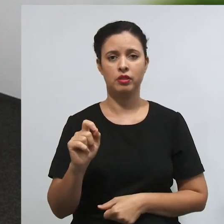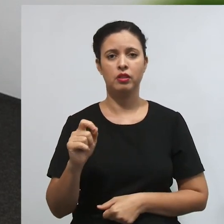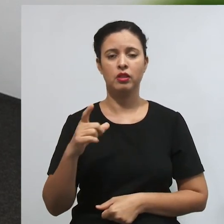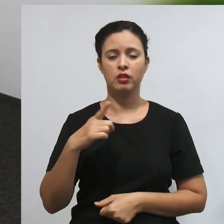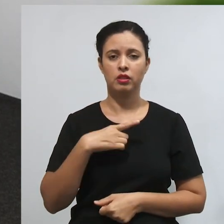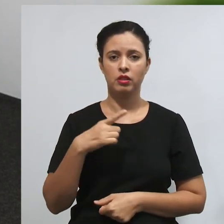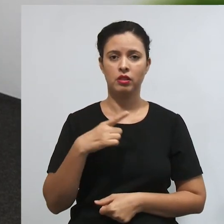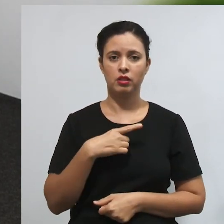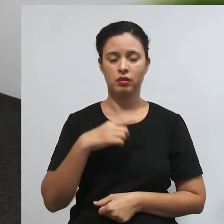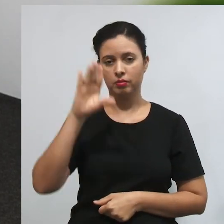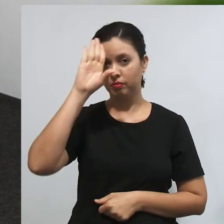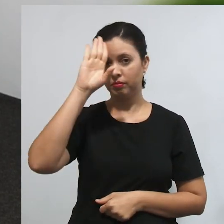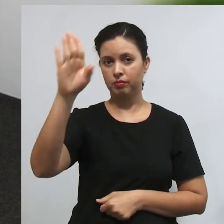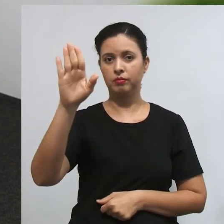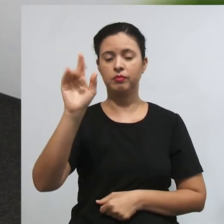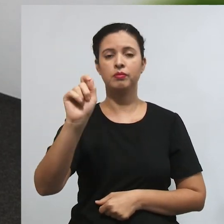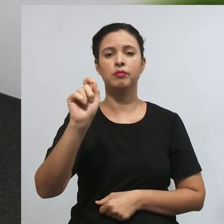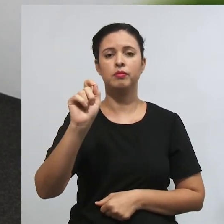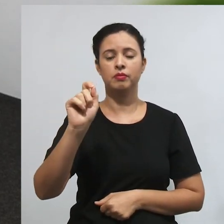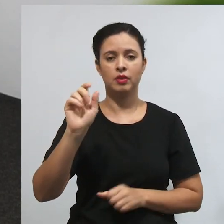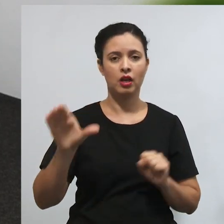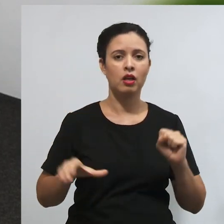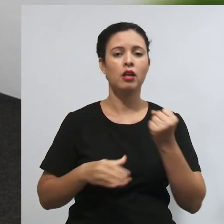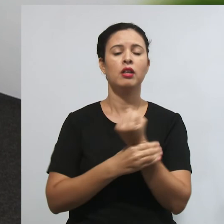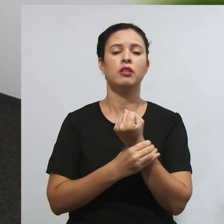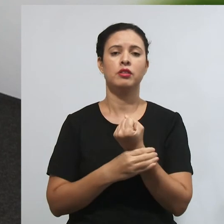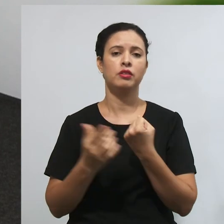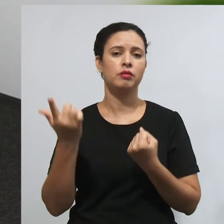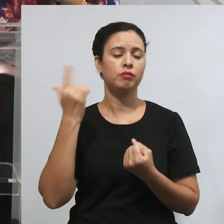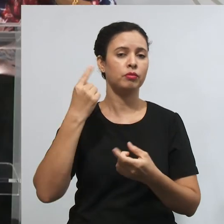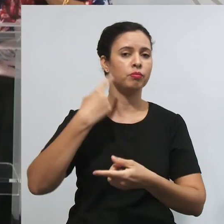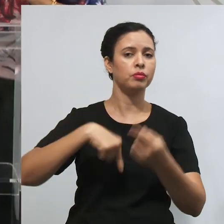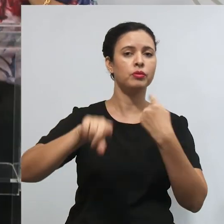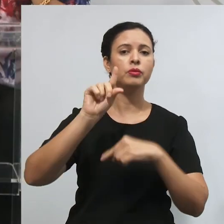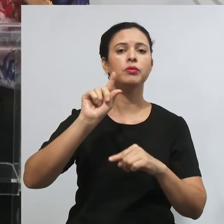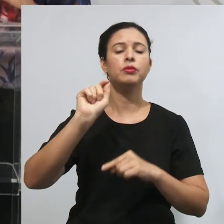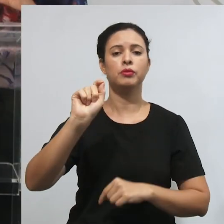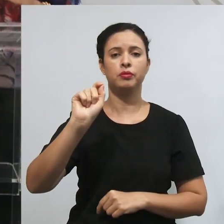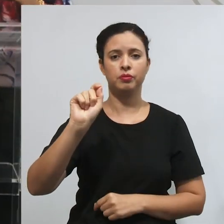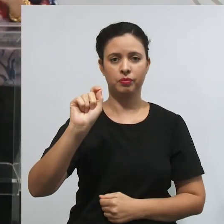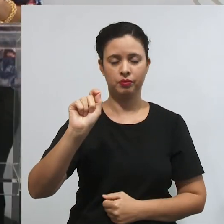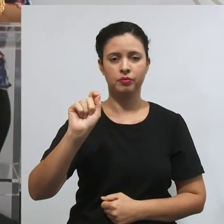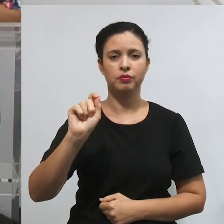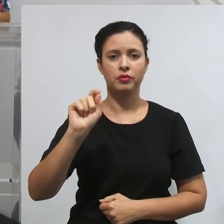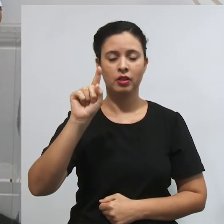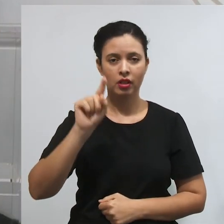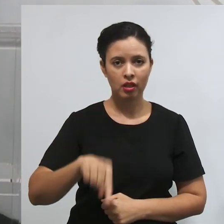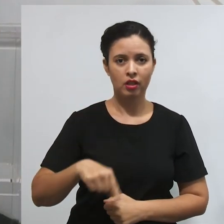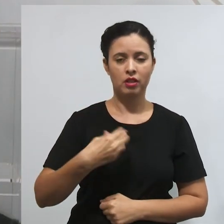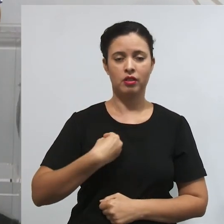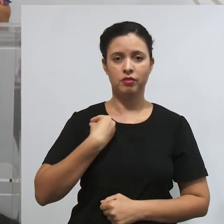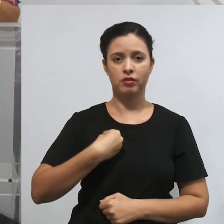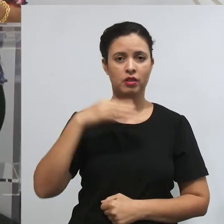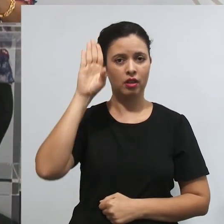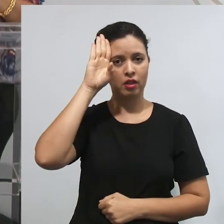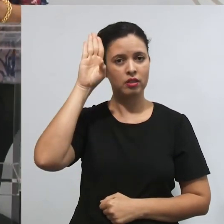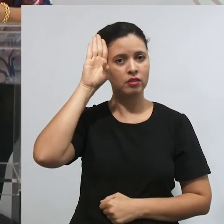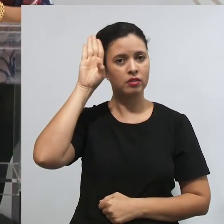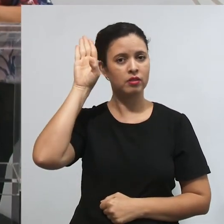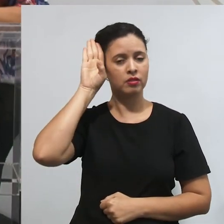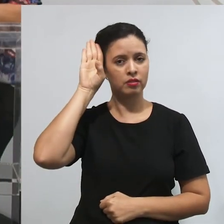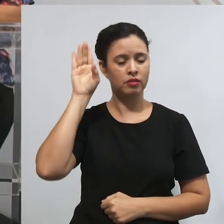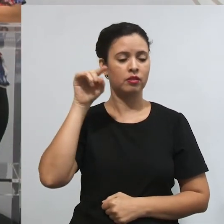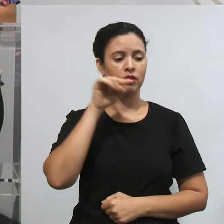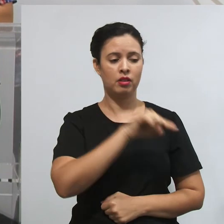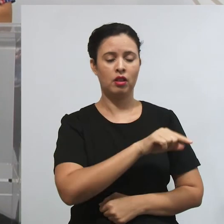dos elementos principais para garantir o sucesso na vida acadêmica do aluno, na vida escolar